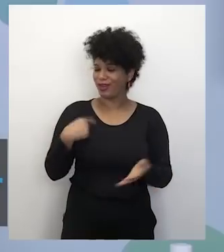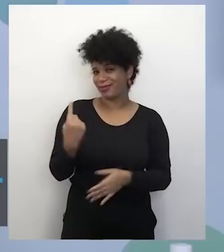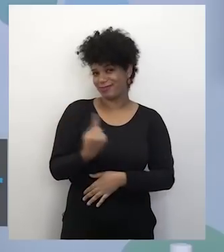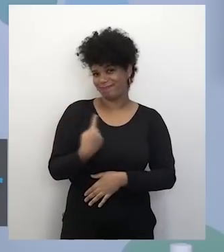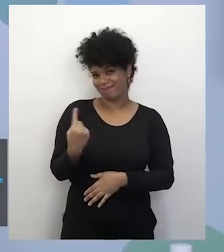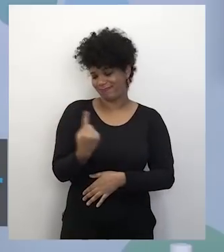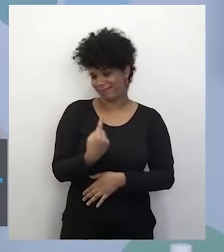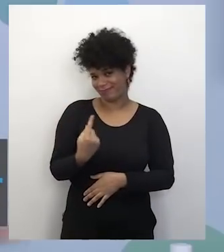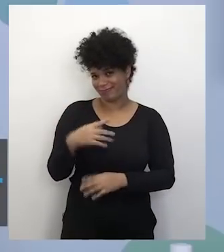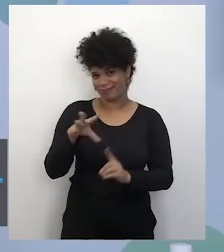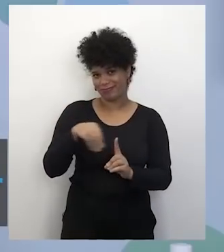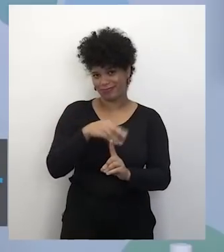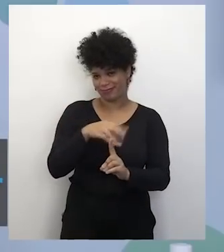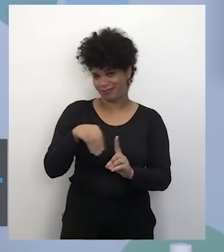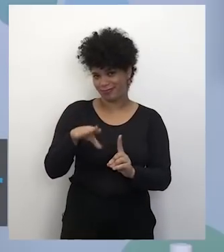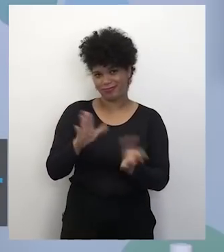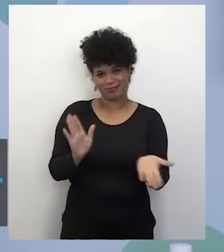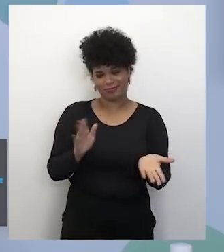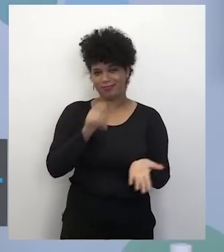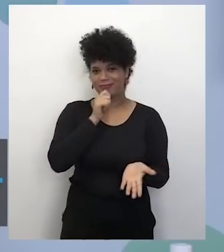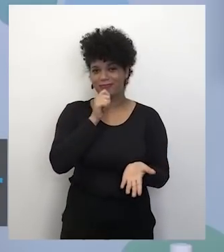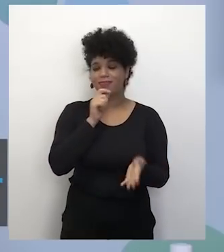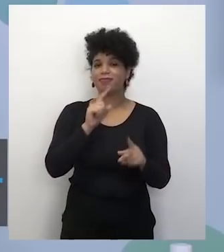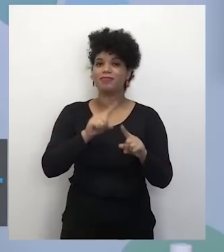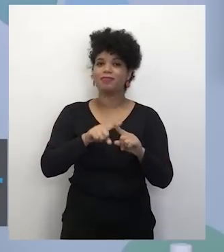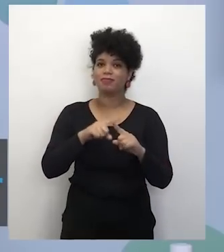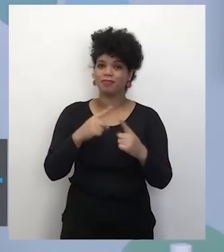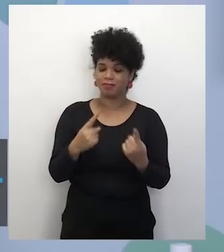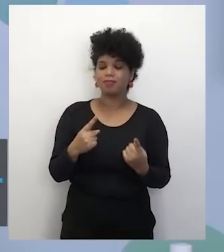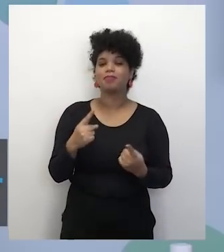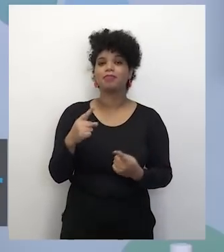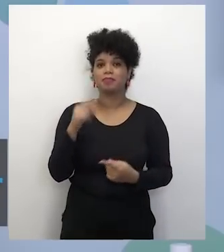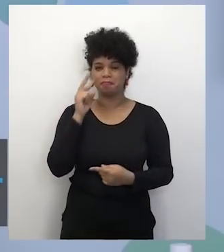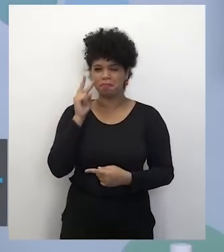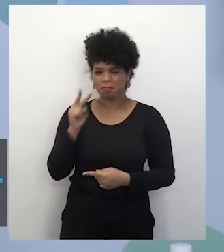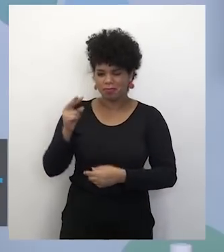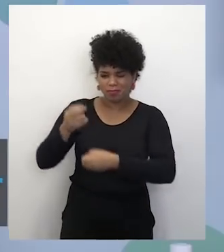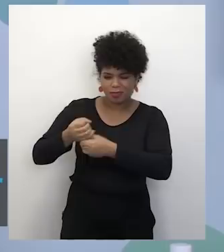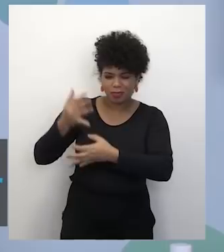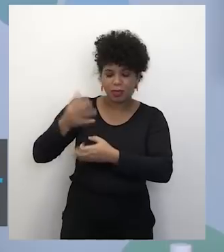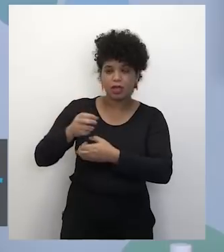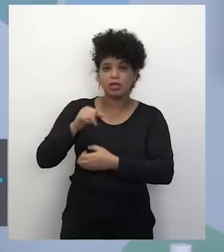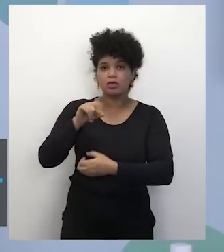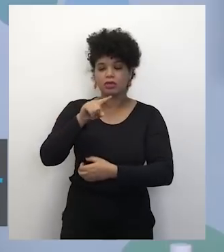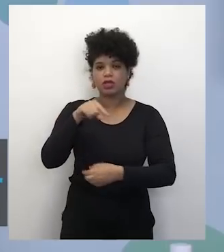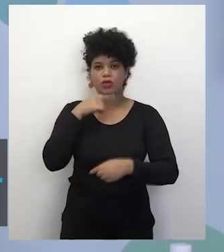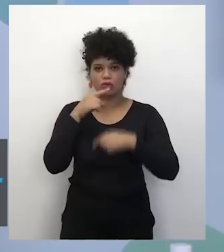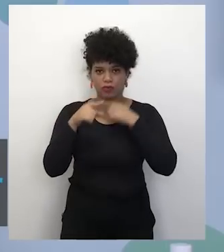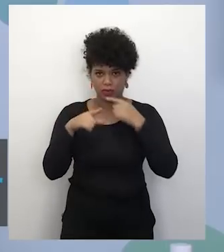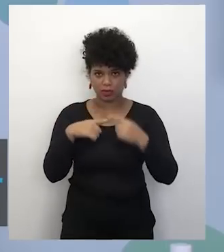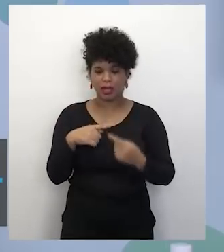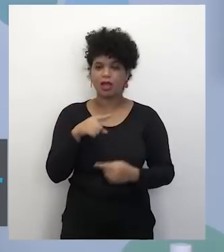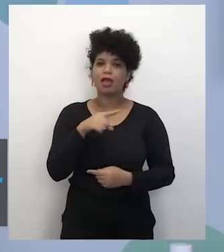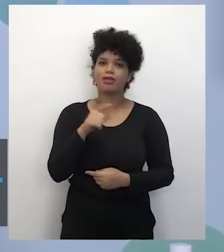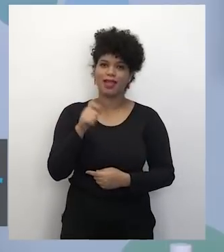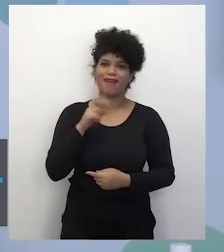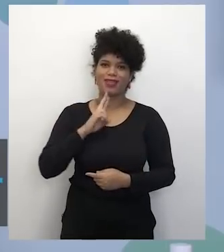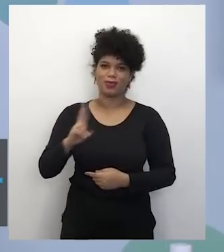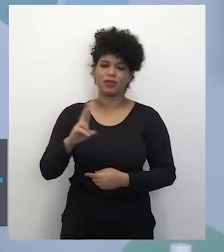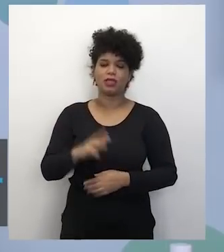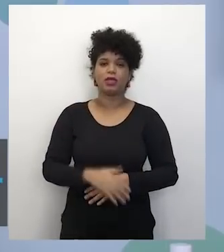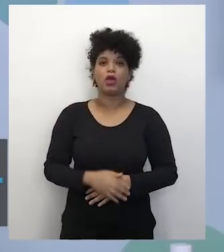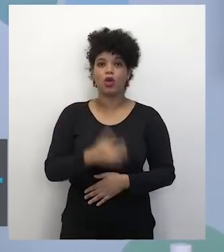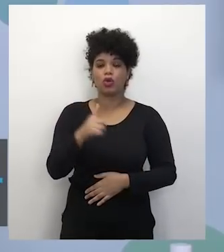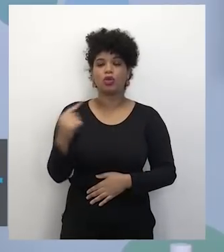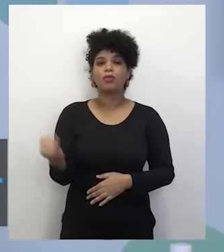estou sem moderador, mas assim que possível eu vou olhar, porque se vocês tiverem dúvidas, eu consigo responder. Uma coisa